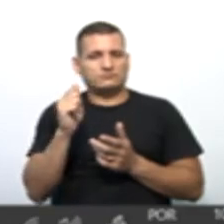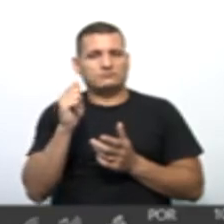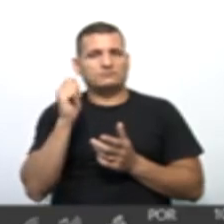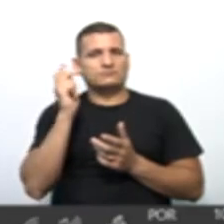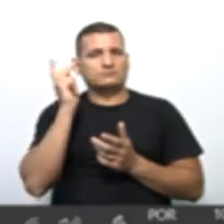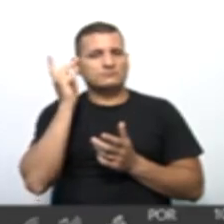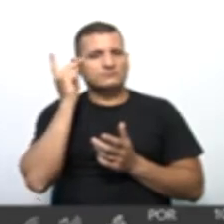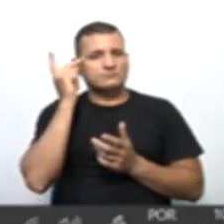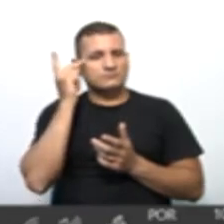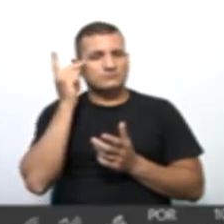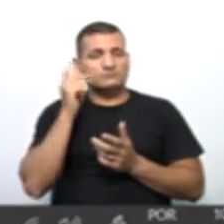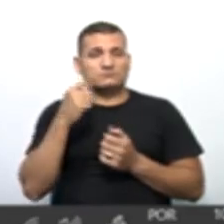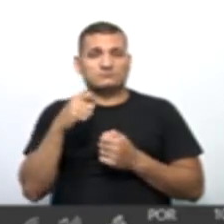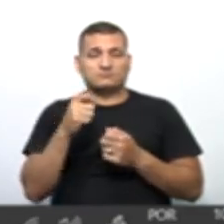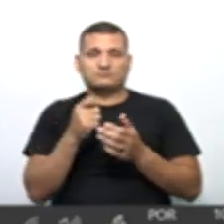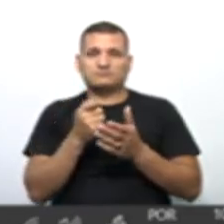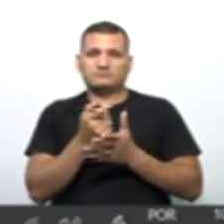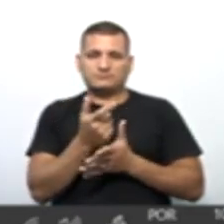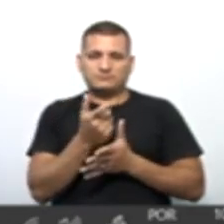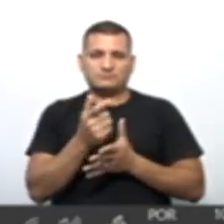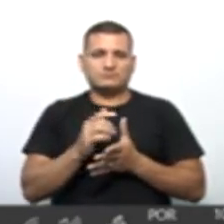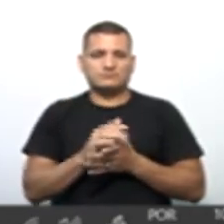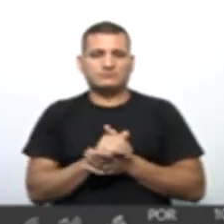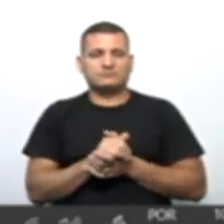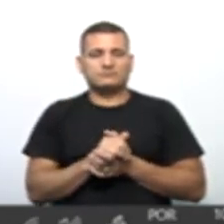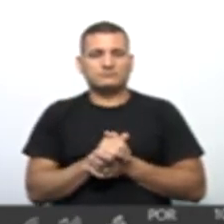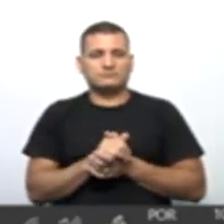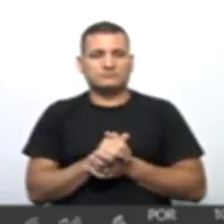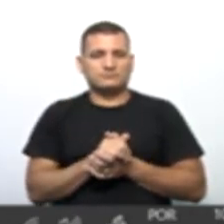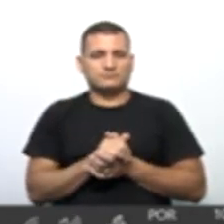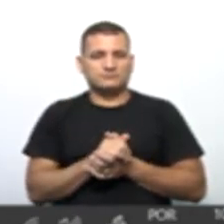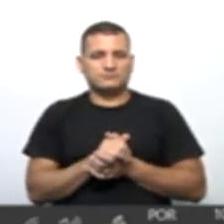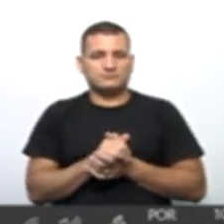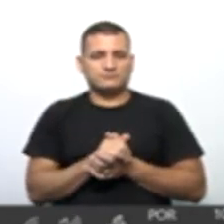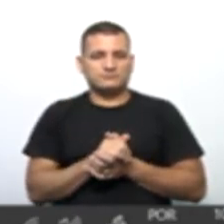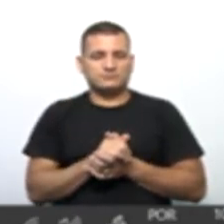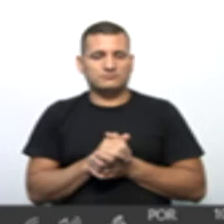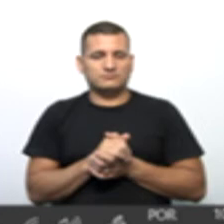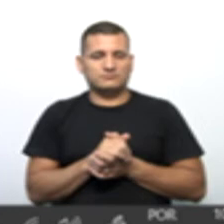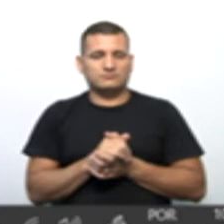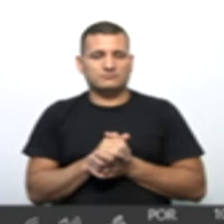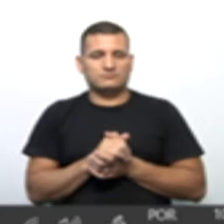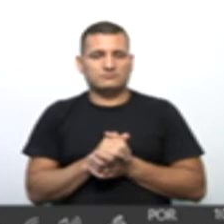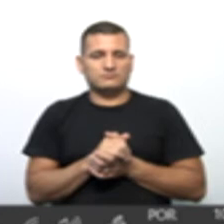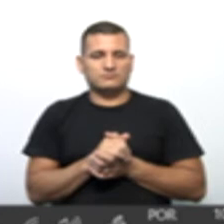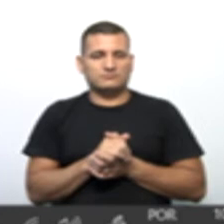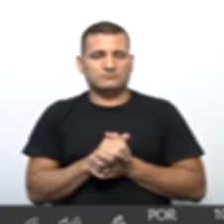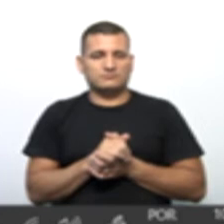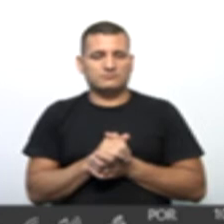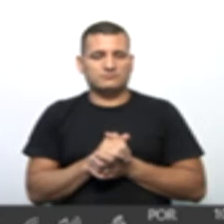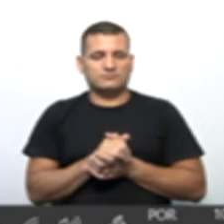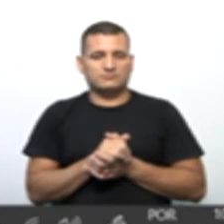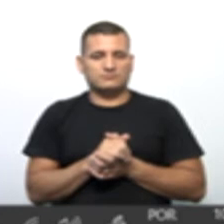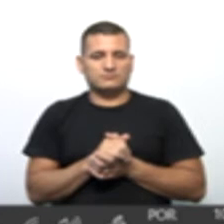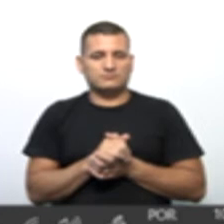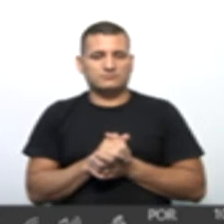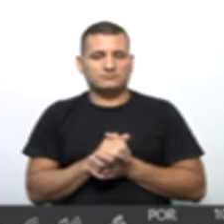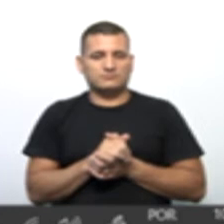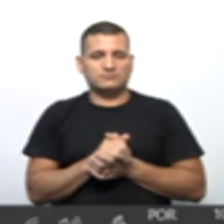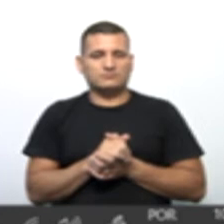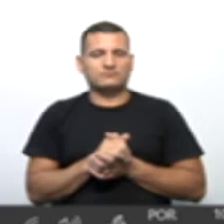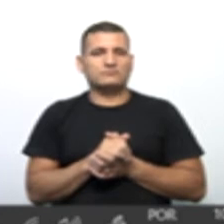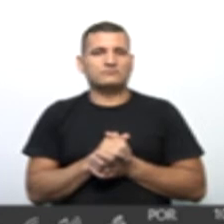você tem que pagar por isso não é exatamente não consegue ver tudo não que o jornal impresso está se acabando tudo na